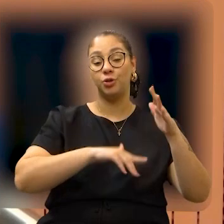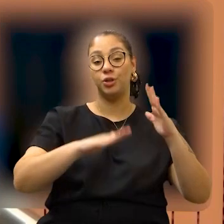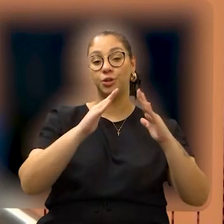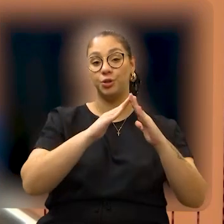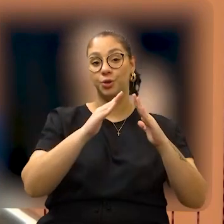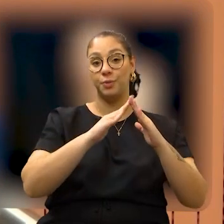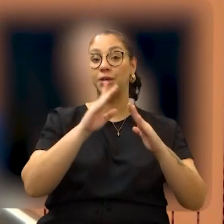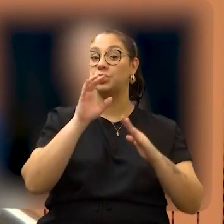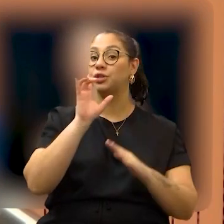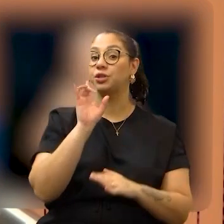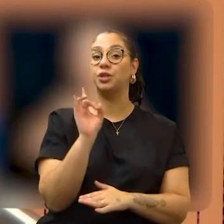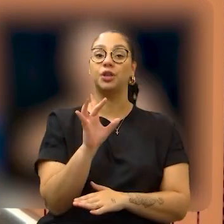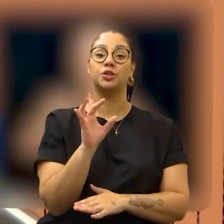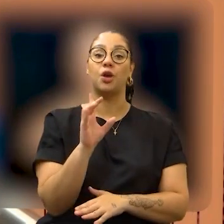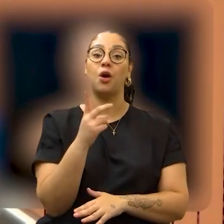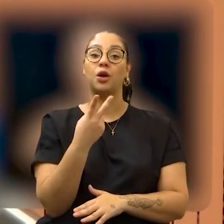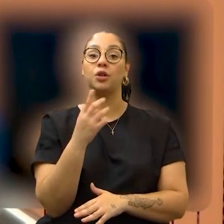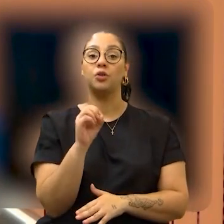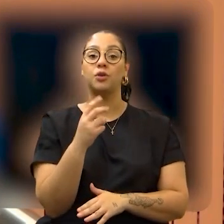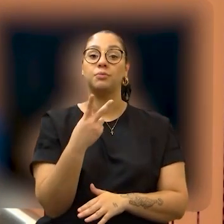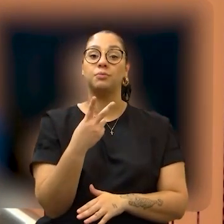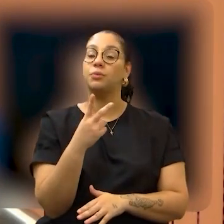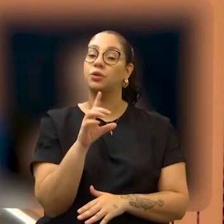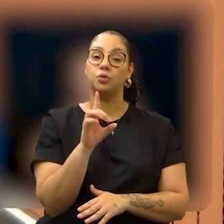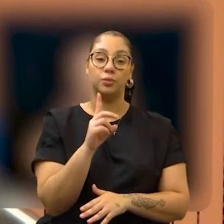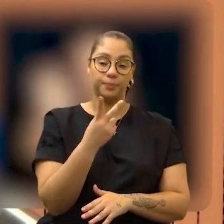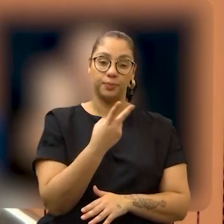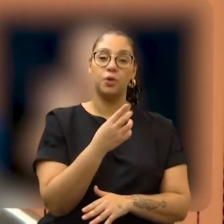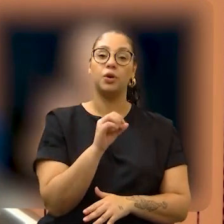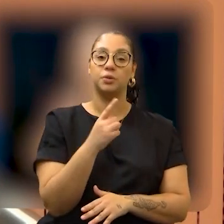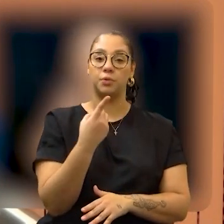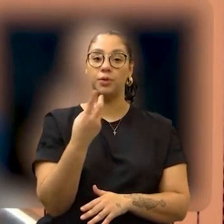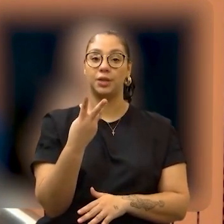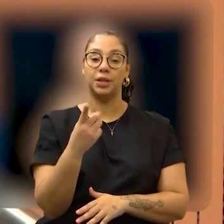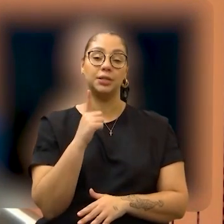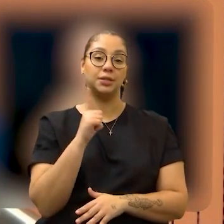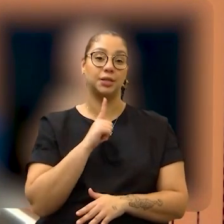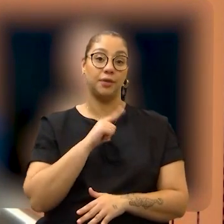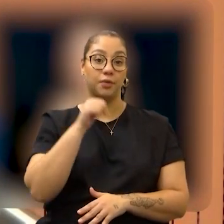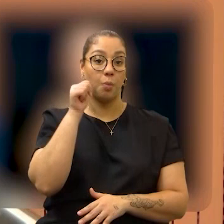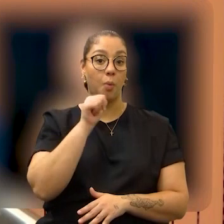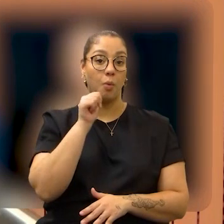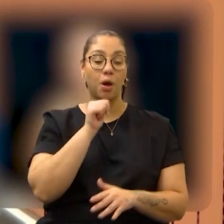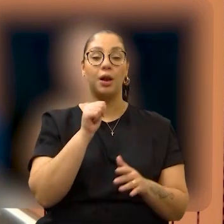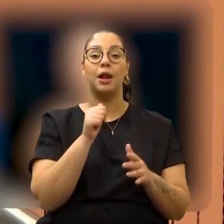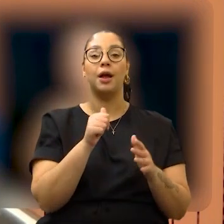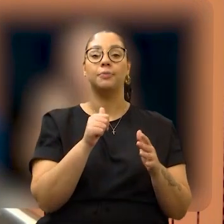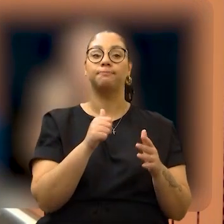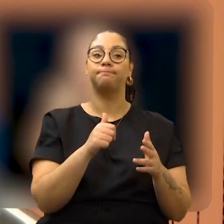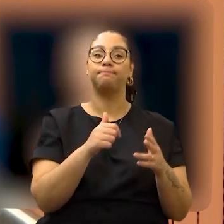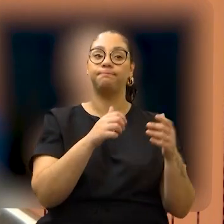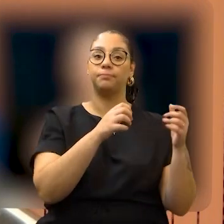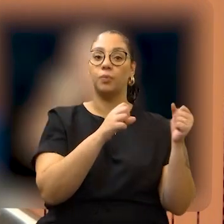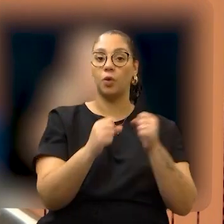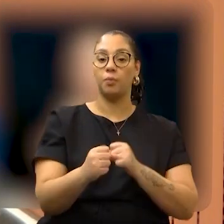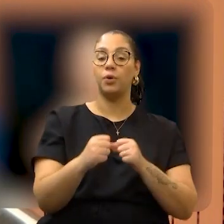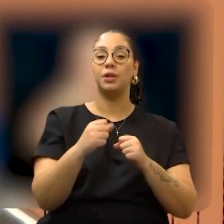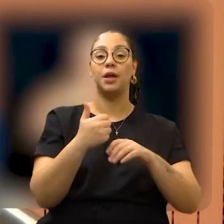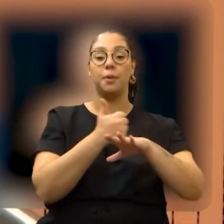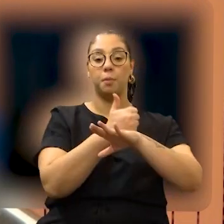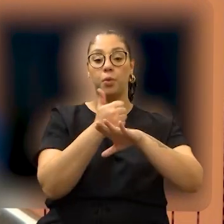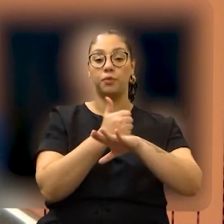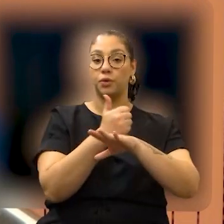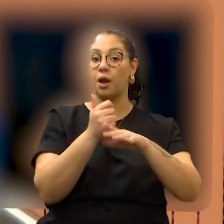trabalhadoras domésticas, que foi somente em 2013, quando a gente tinha uma mulher no poder, que